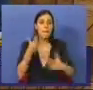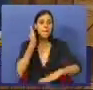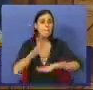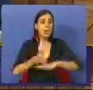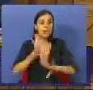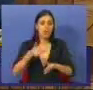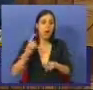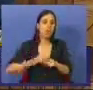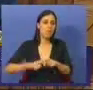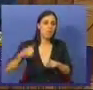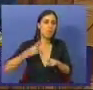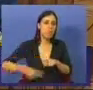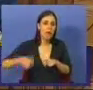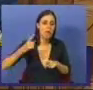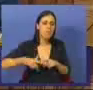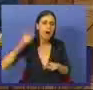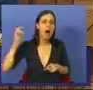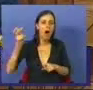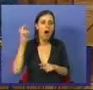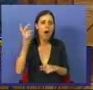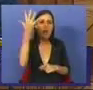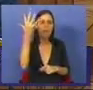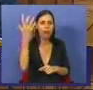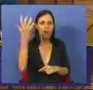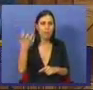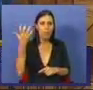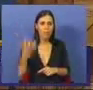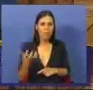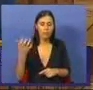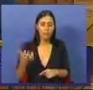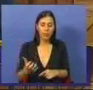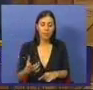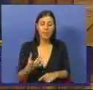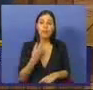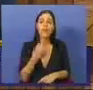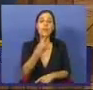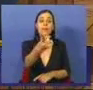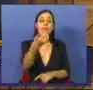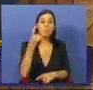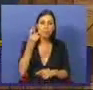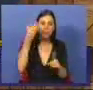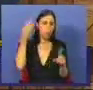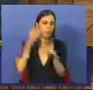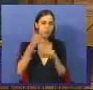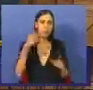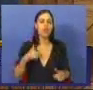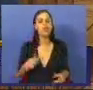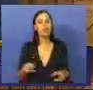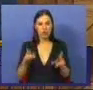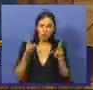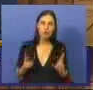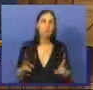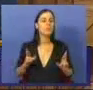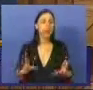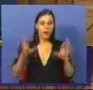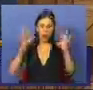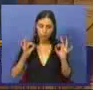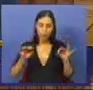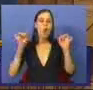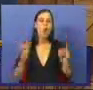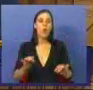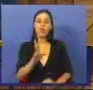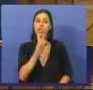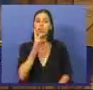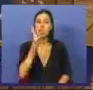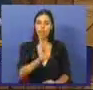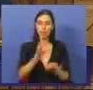deles, porque já tinham pago uma parte dos anos da compra desta casa. Perguntas concretas, Sr. Ministro, e eu esperava que nós pudéssemos ter hoje uma